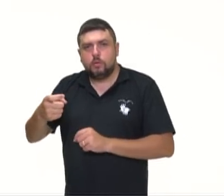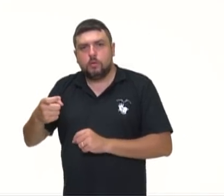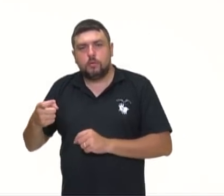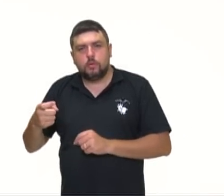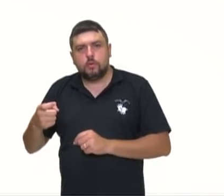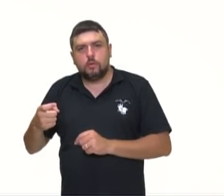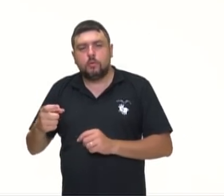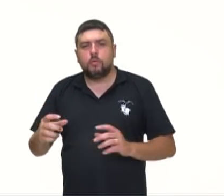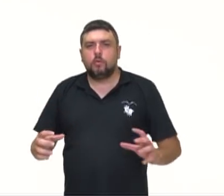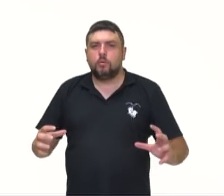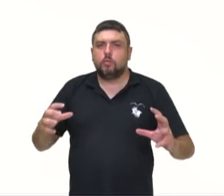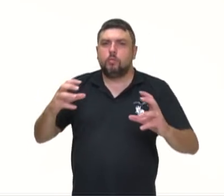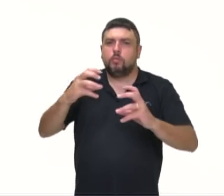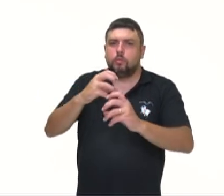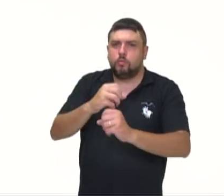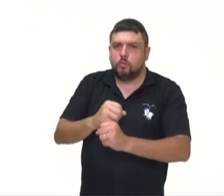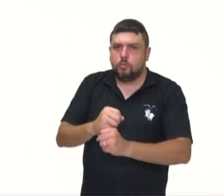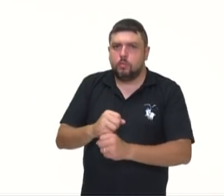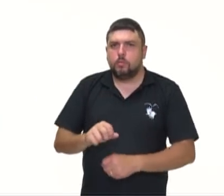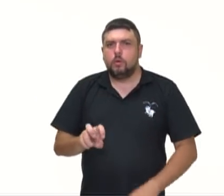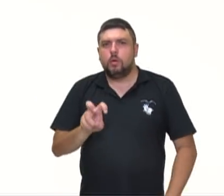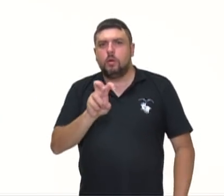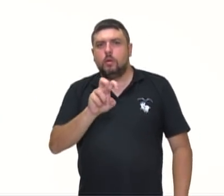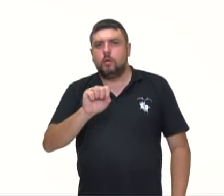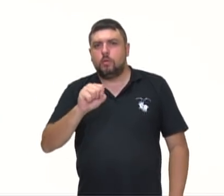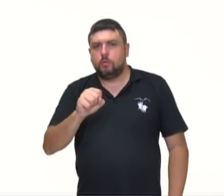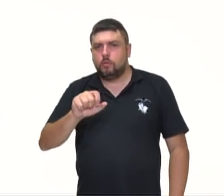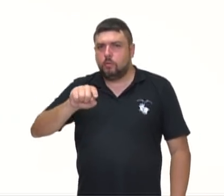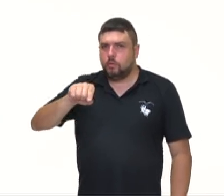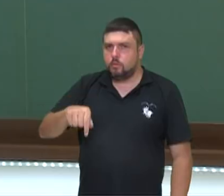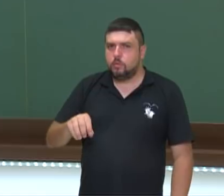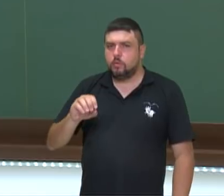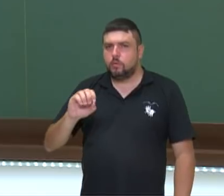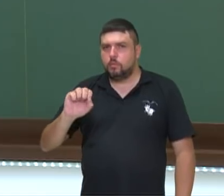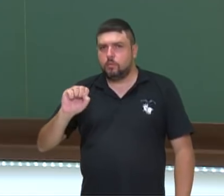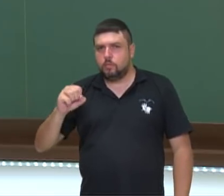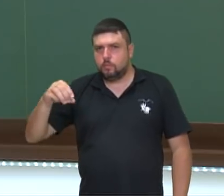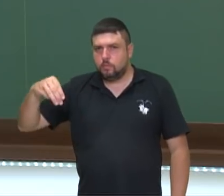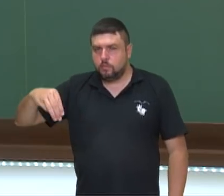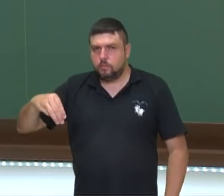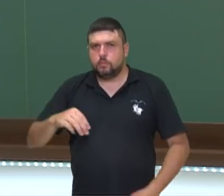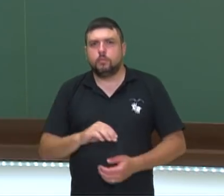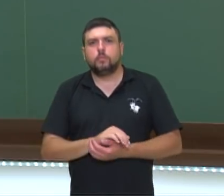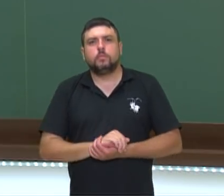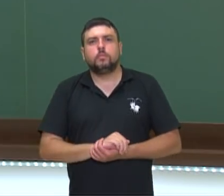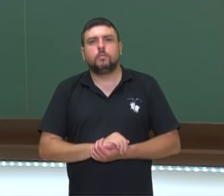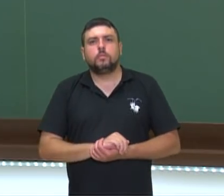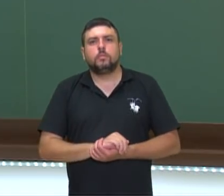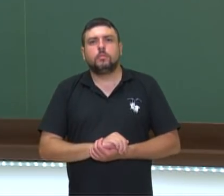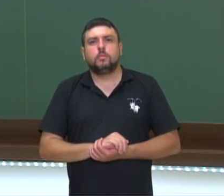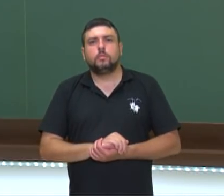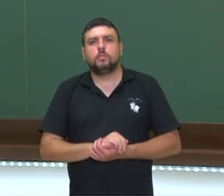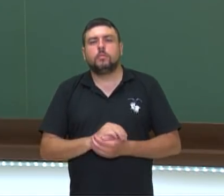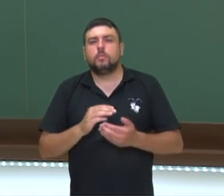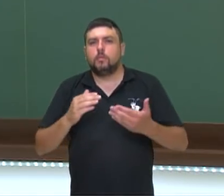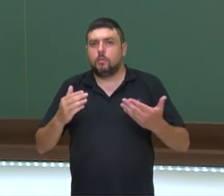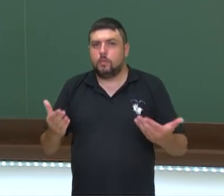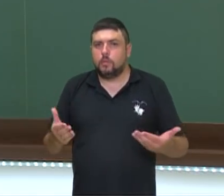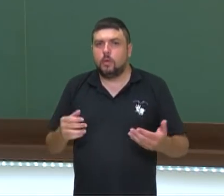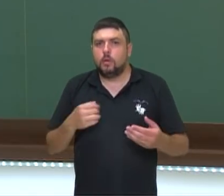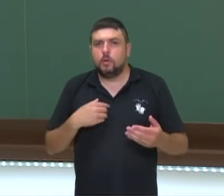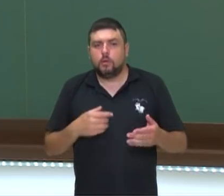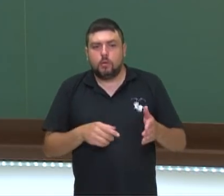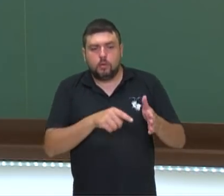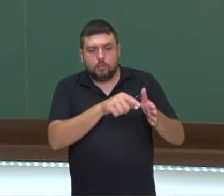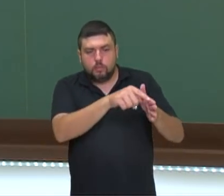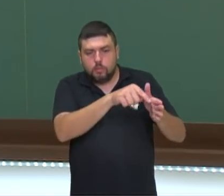tenho, que é 58,08 metros. Tranquilo? Ou seja, a soma desses três